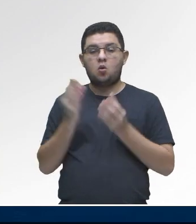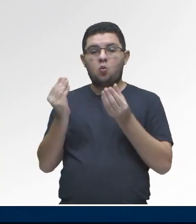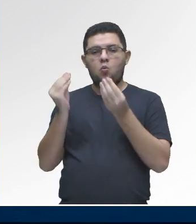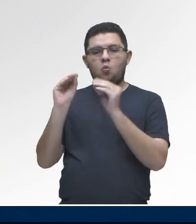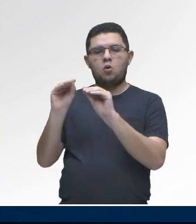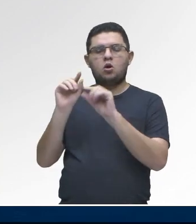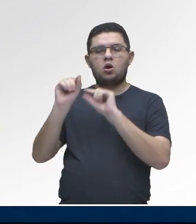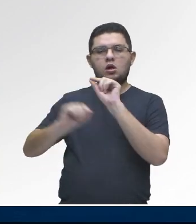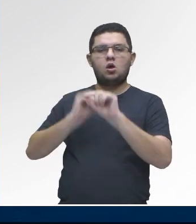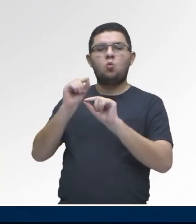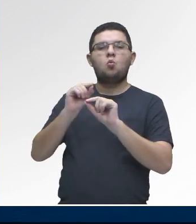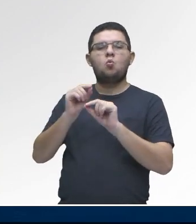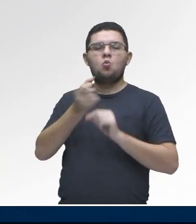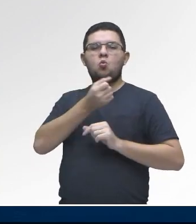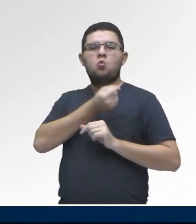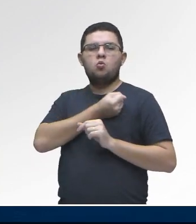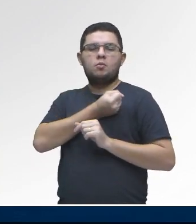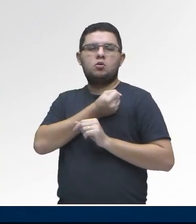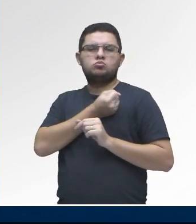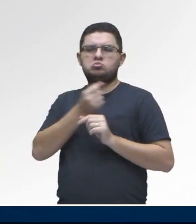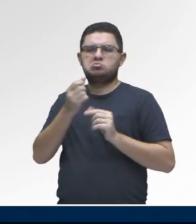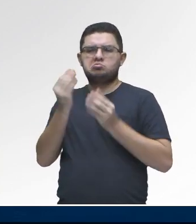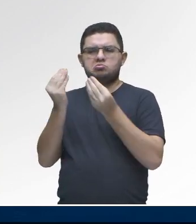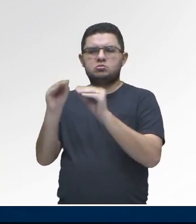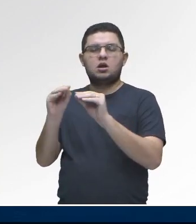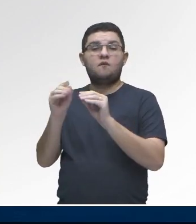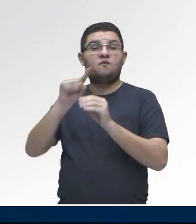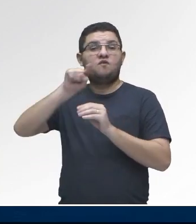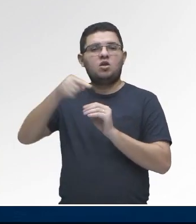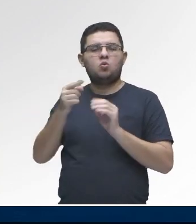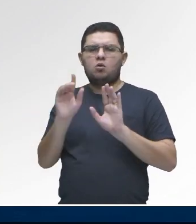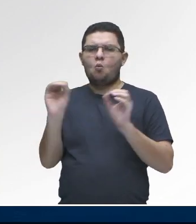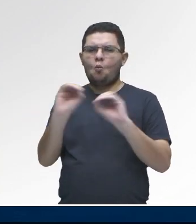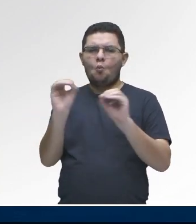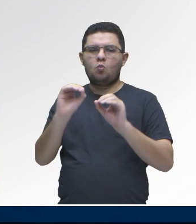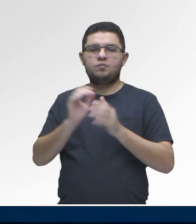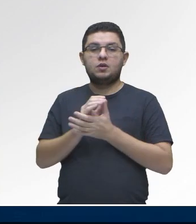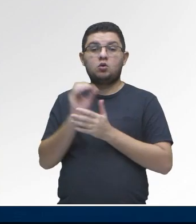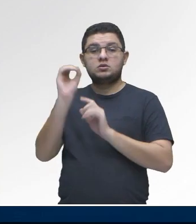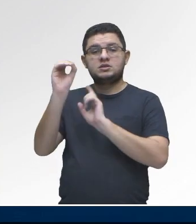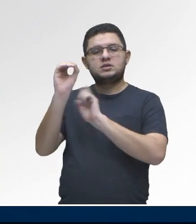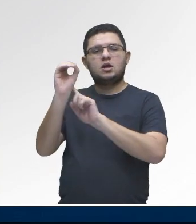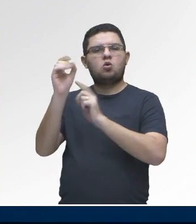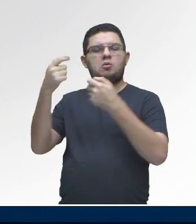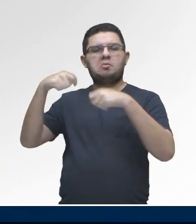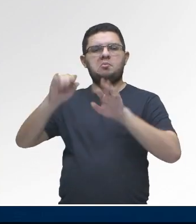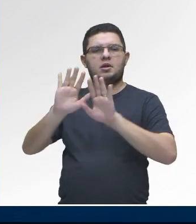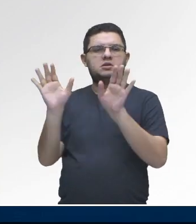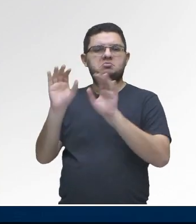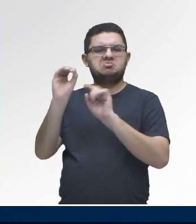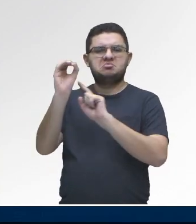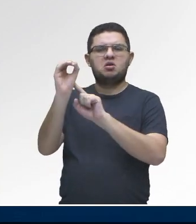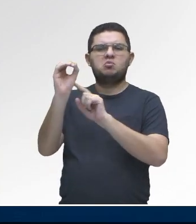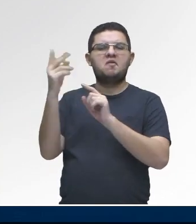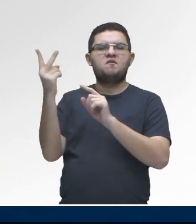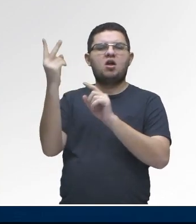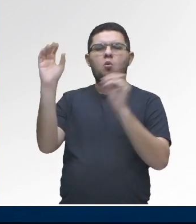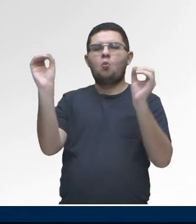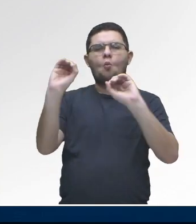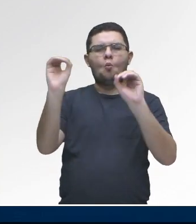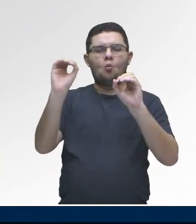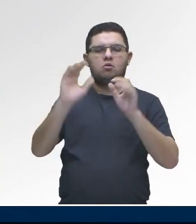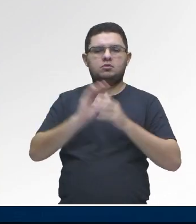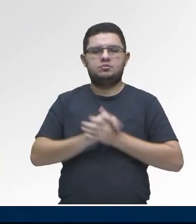Esse zero na frente, você não precisa escrever. Ele não tem valor nenhum. O